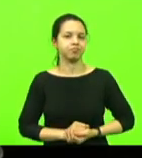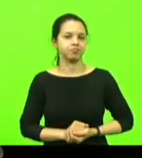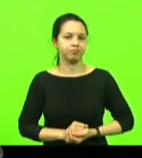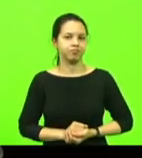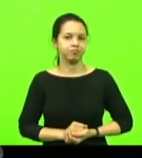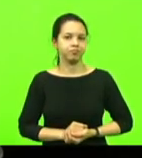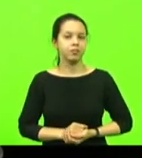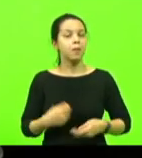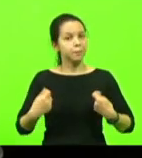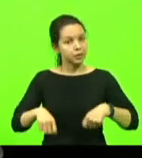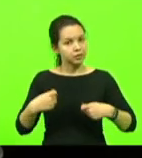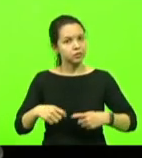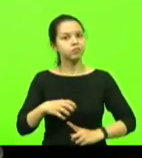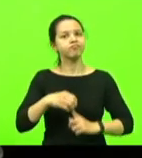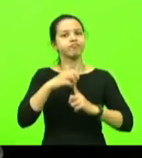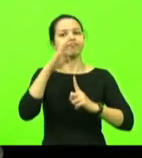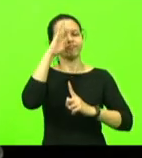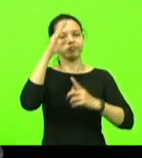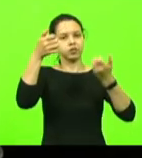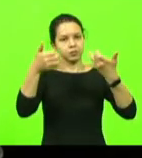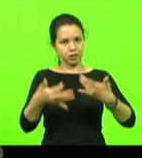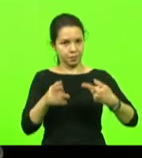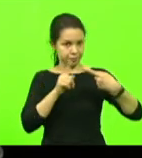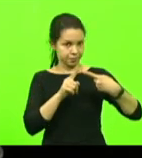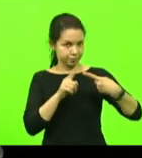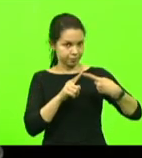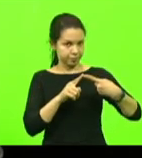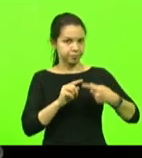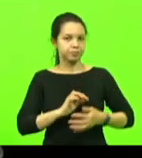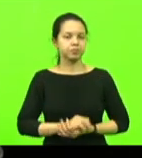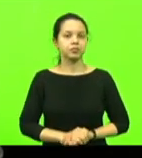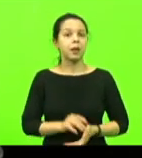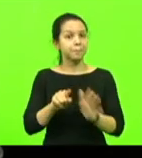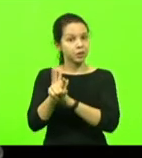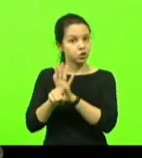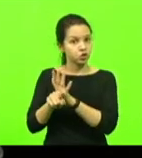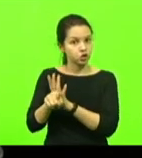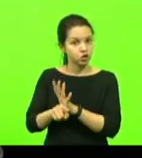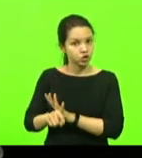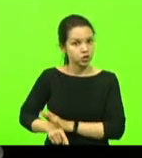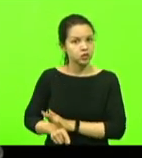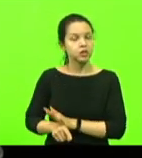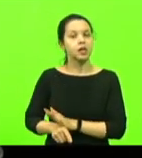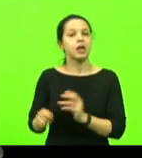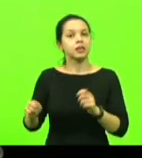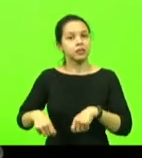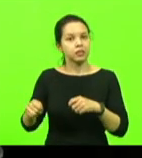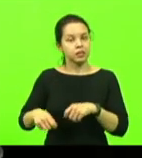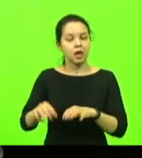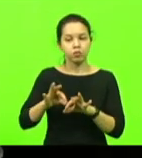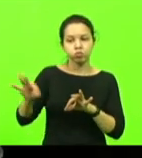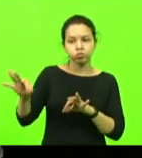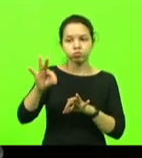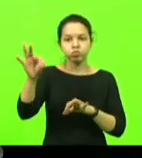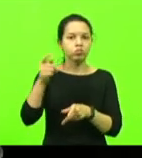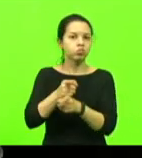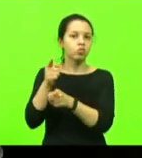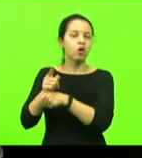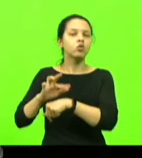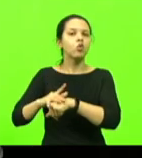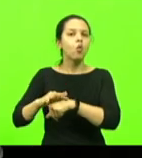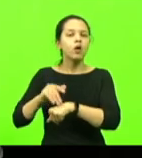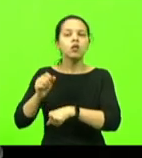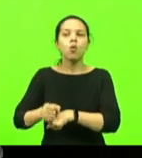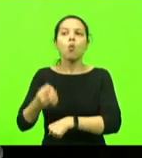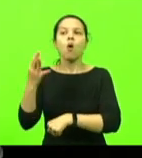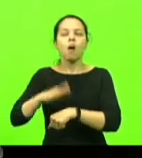cabe destacar, primeiro, realizar pesquisas que permitam mapeamento de doenças mais frequentes, buscando assim